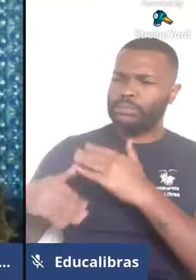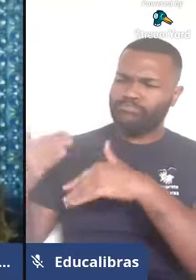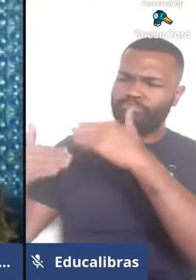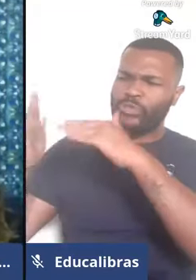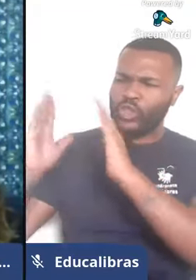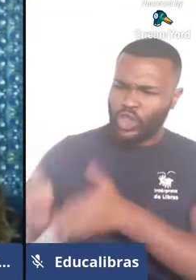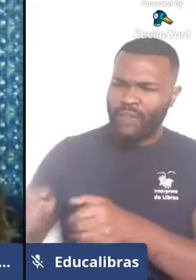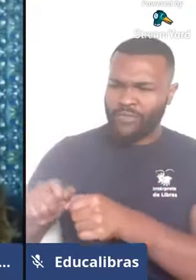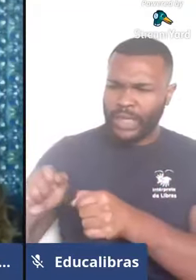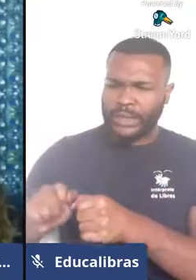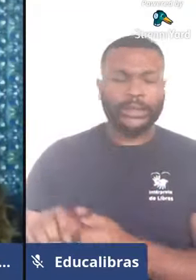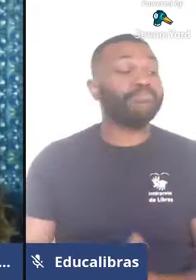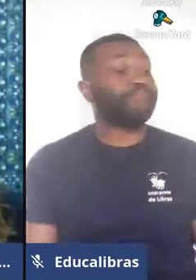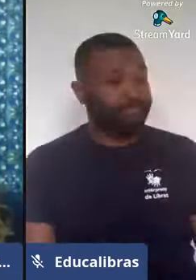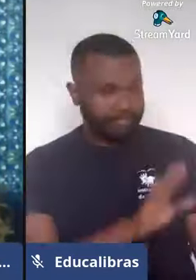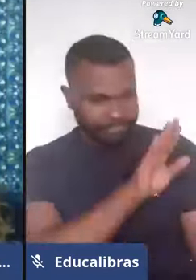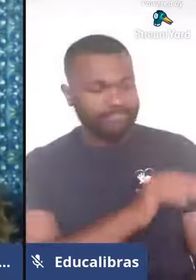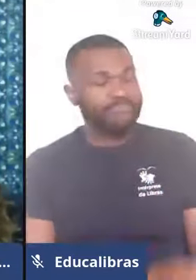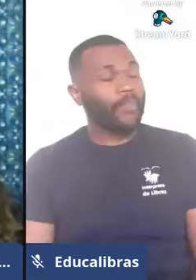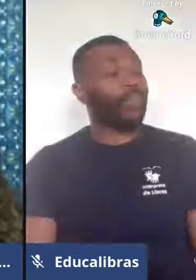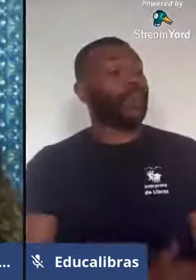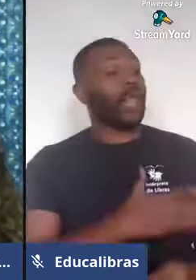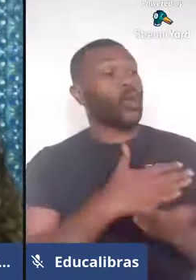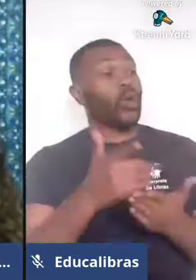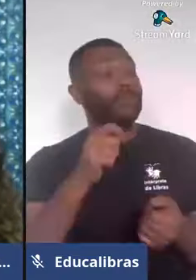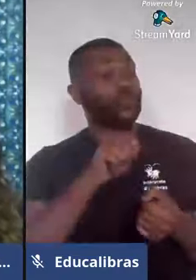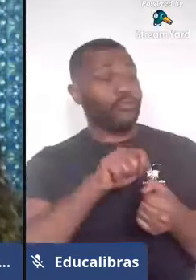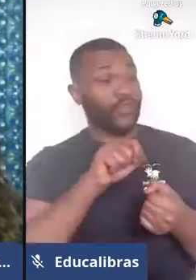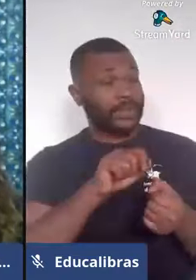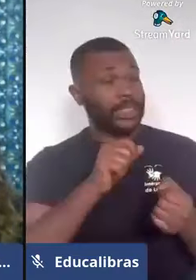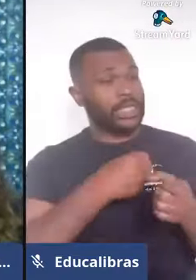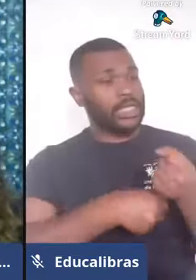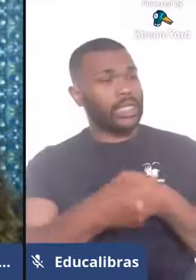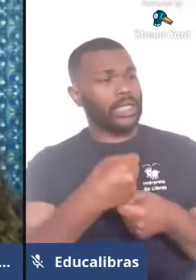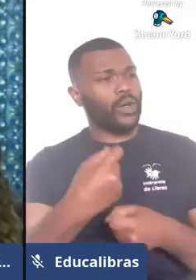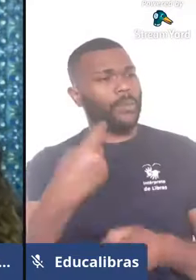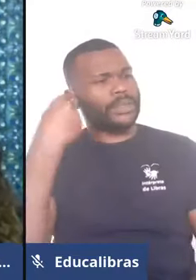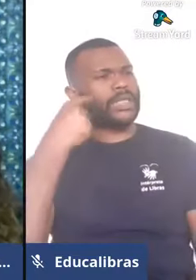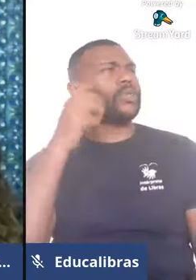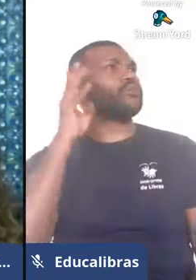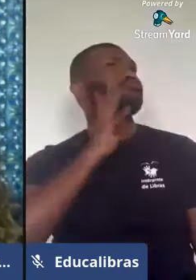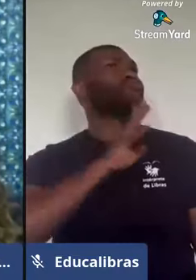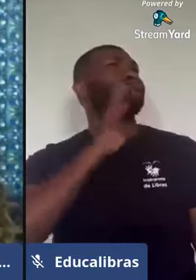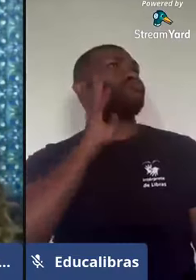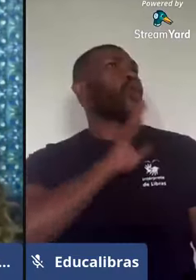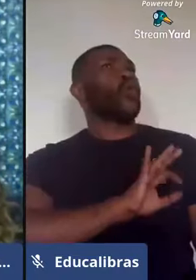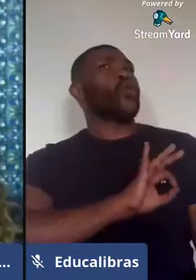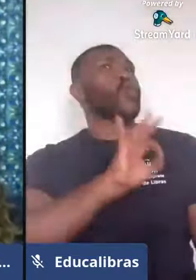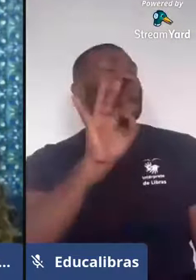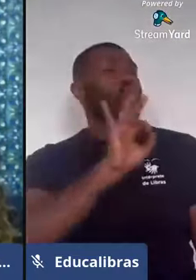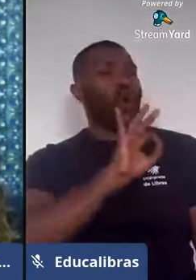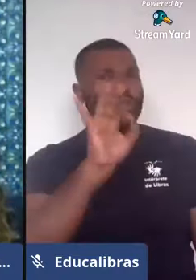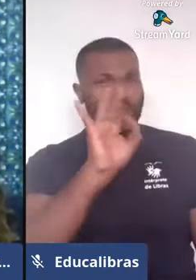Tá. Uma coisa que a gente começou a fazer o ano passado, que foi bem legal, e que a gente